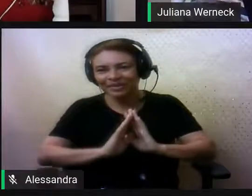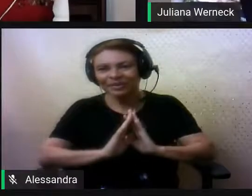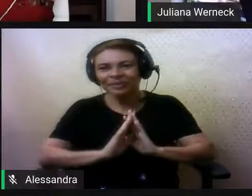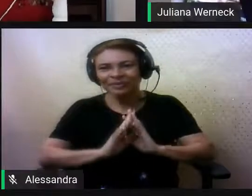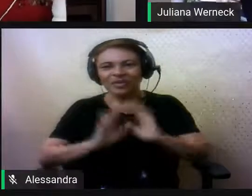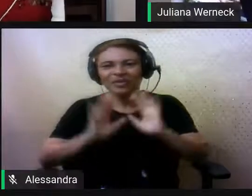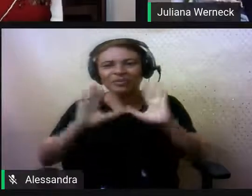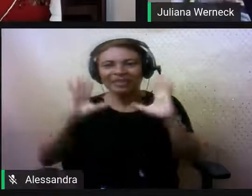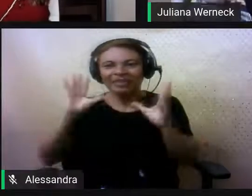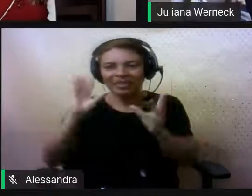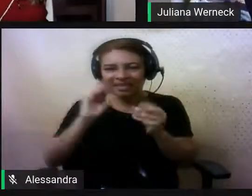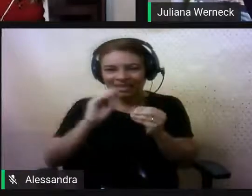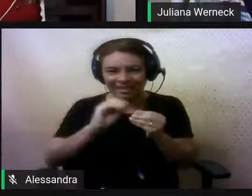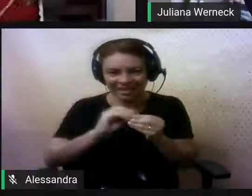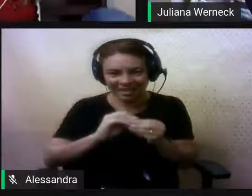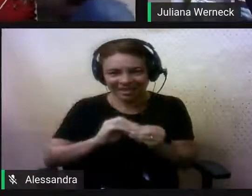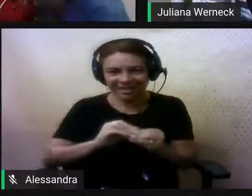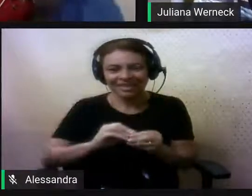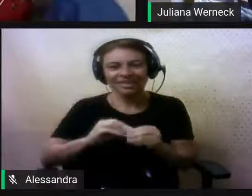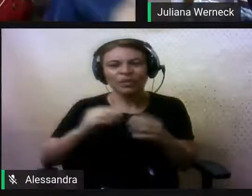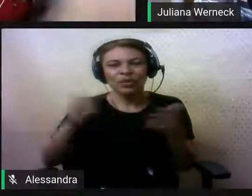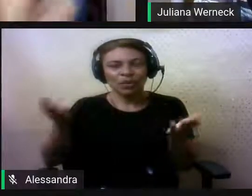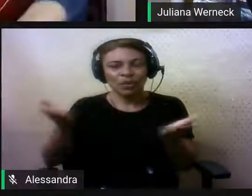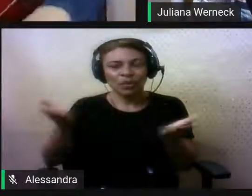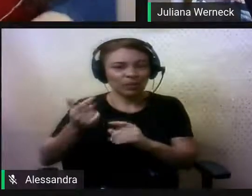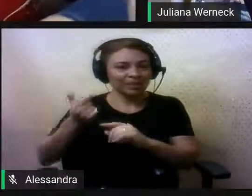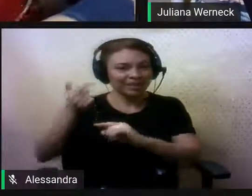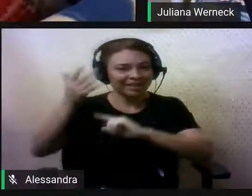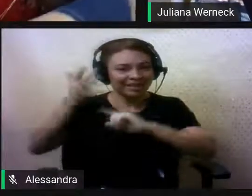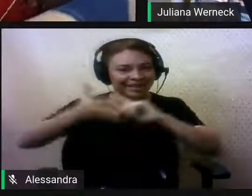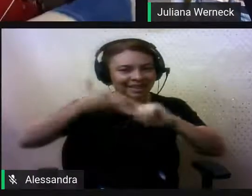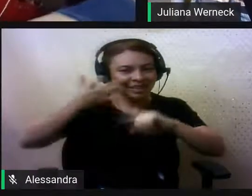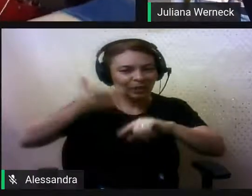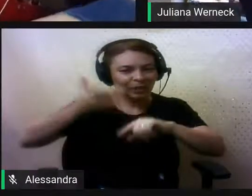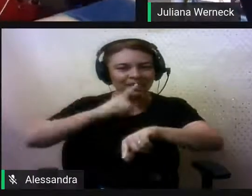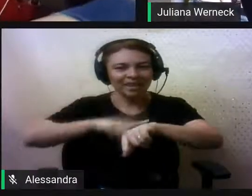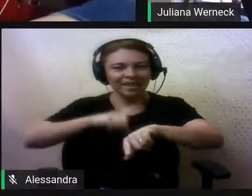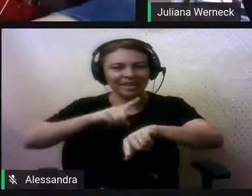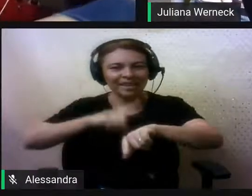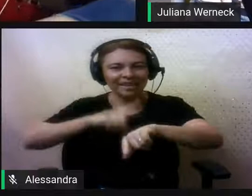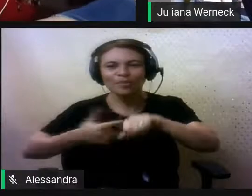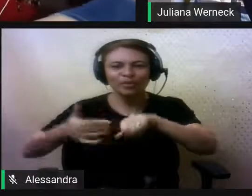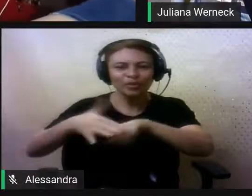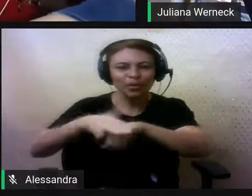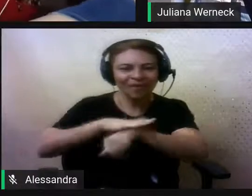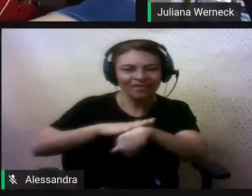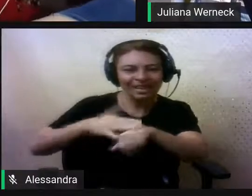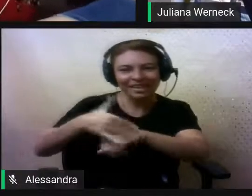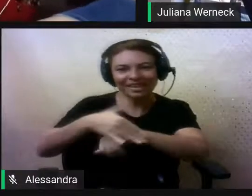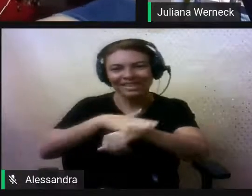gente ir fechando aí o nosso tempo de conversa.